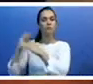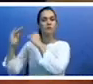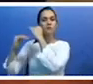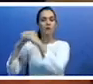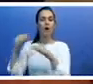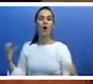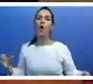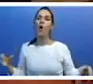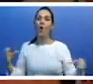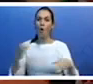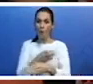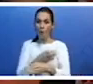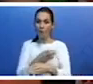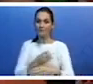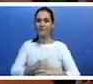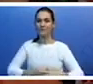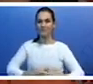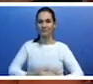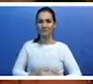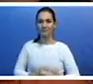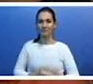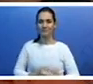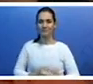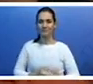desenvolvimento e conclusão.